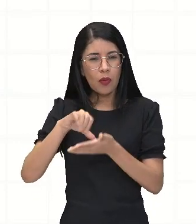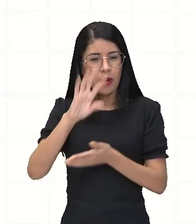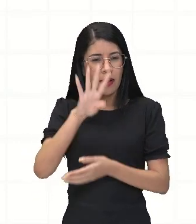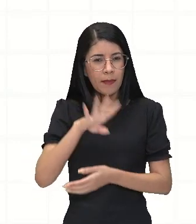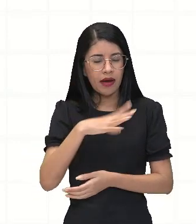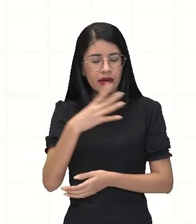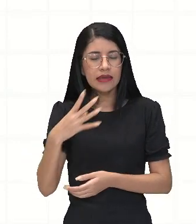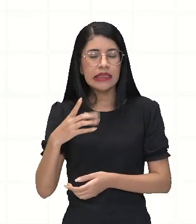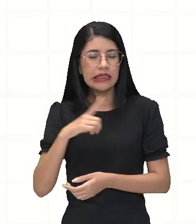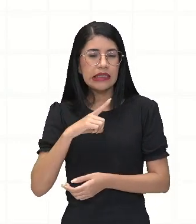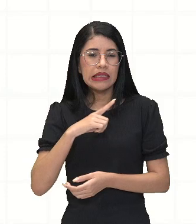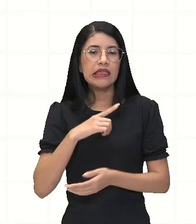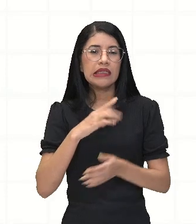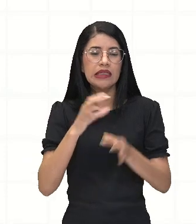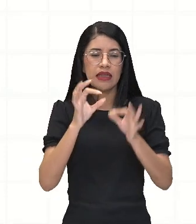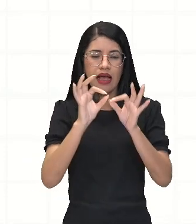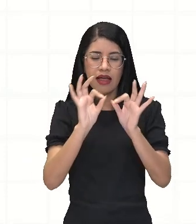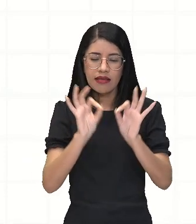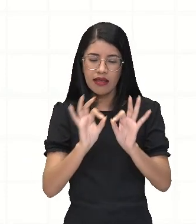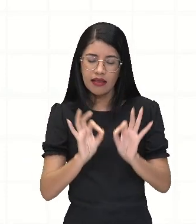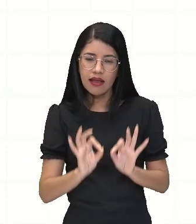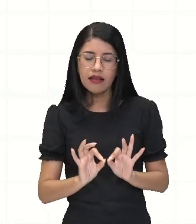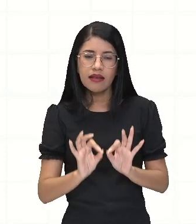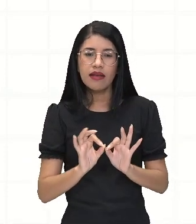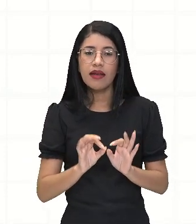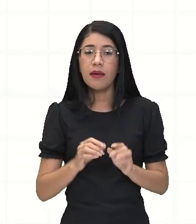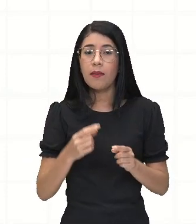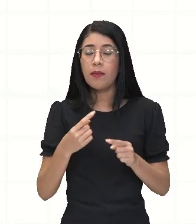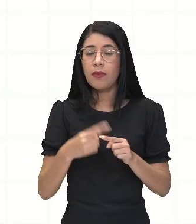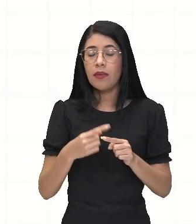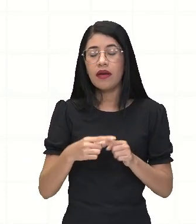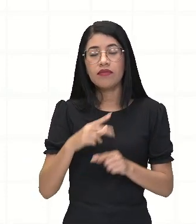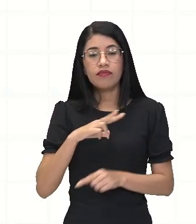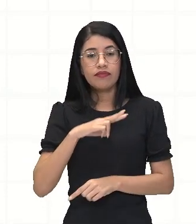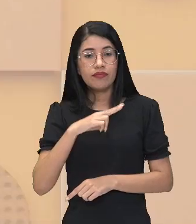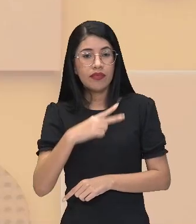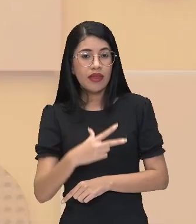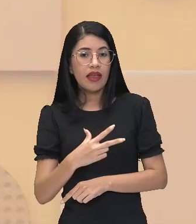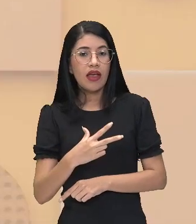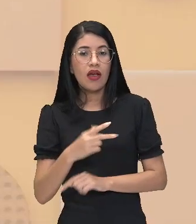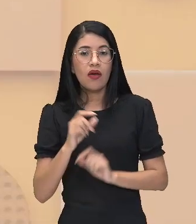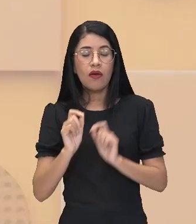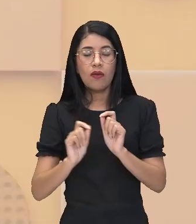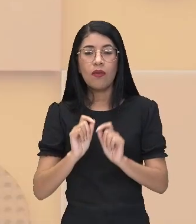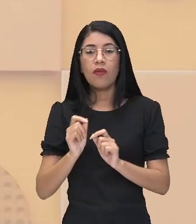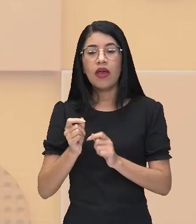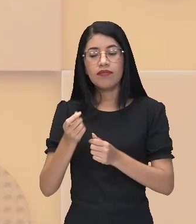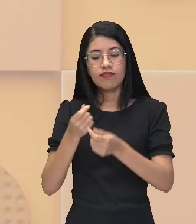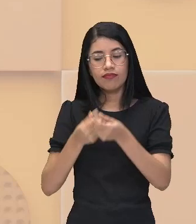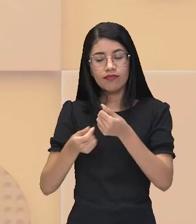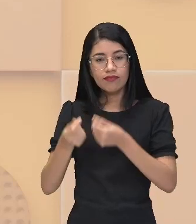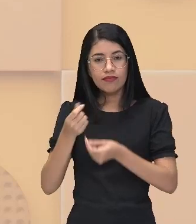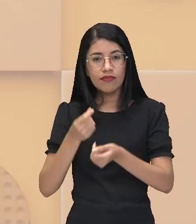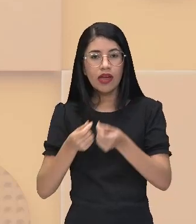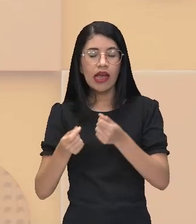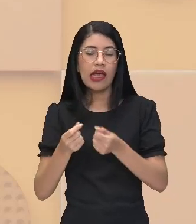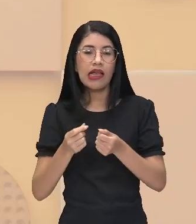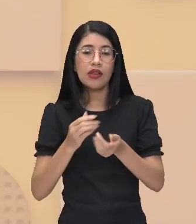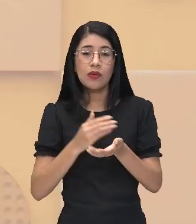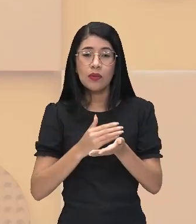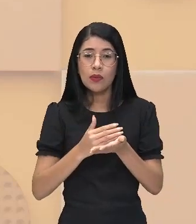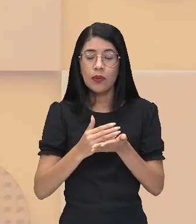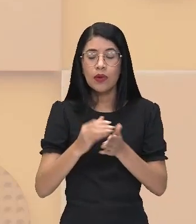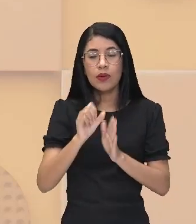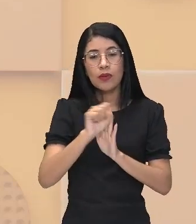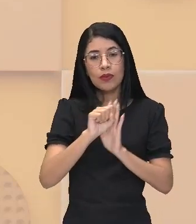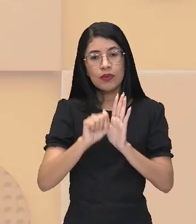definido? Porque o que vai acontecer? Os portugueses eles vão começar a investir na ocupação do território no início do